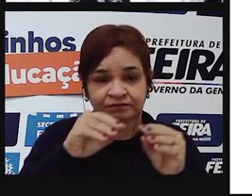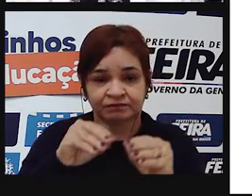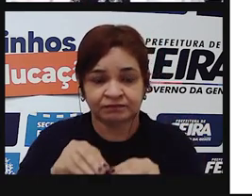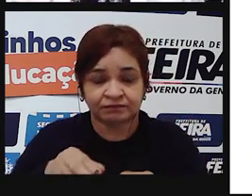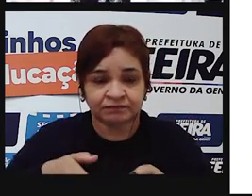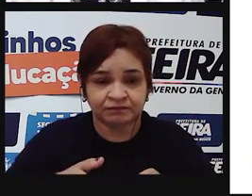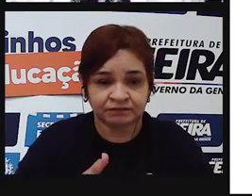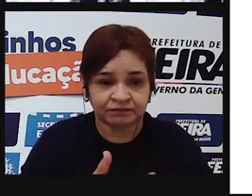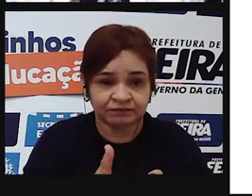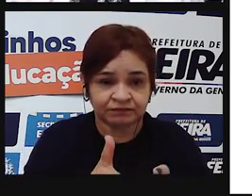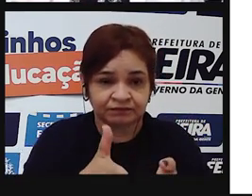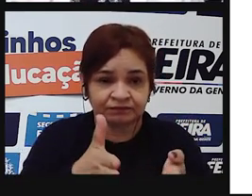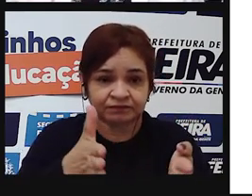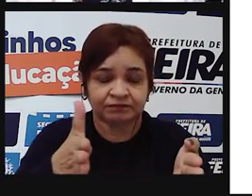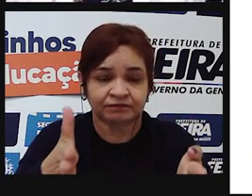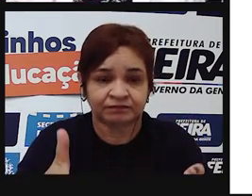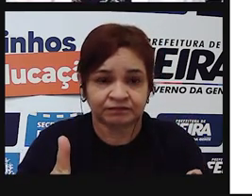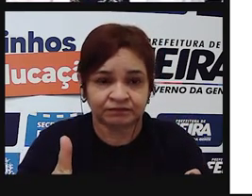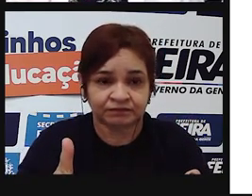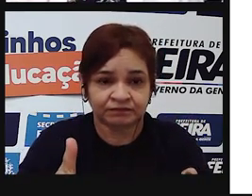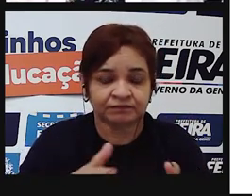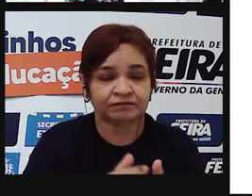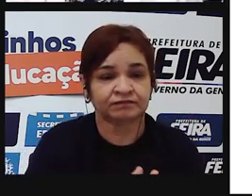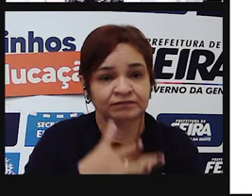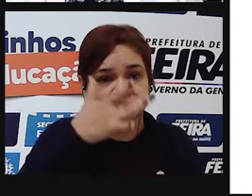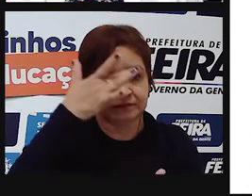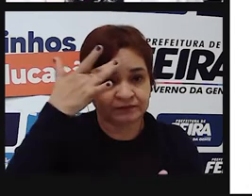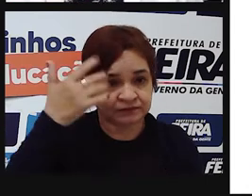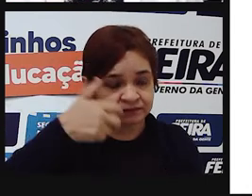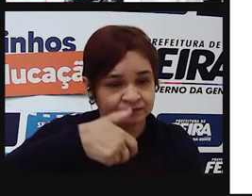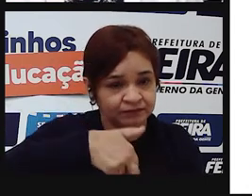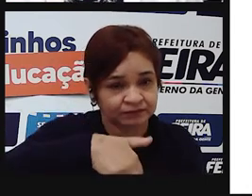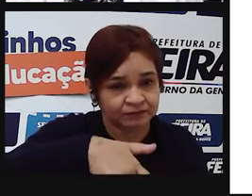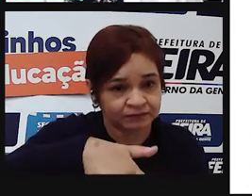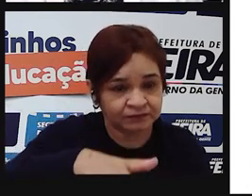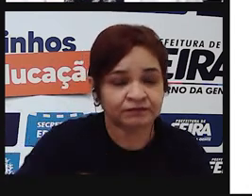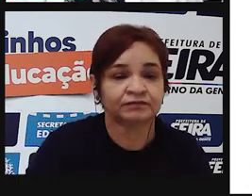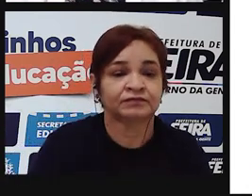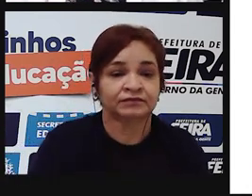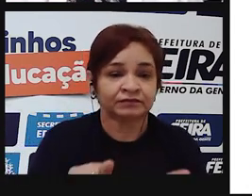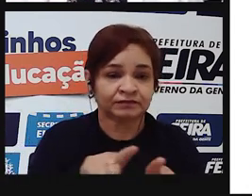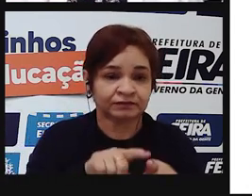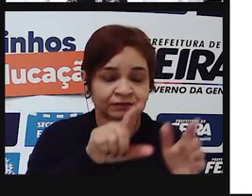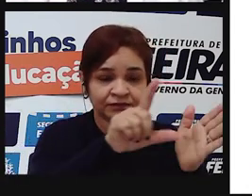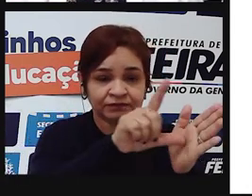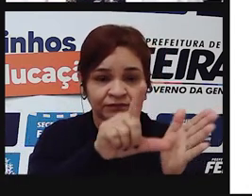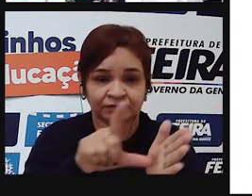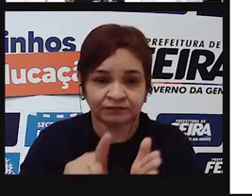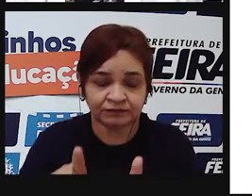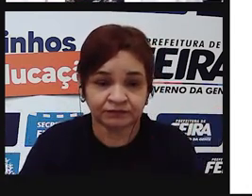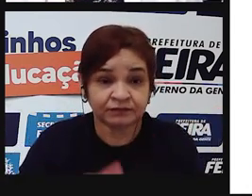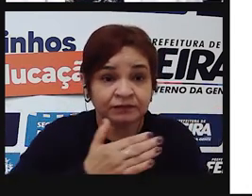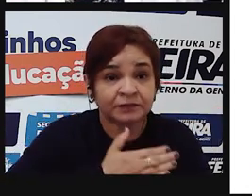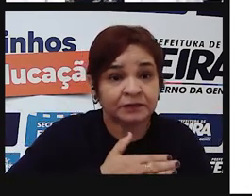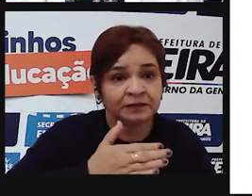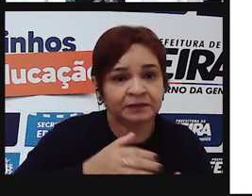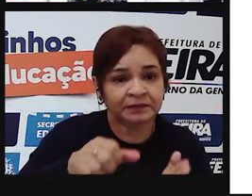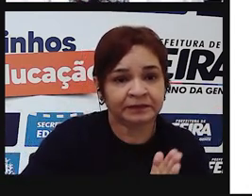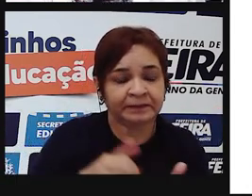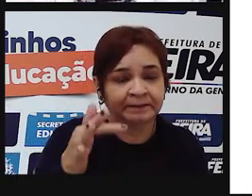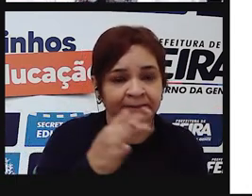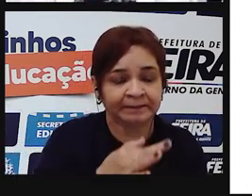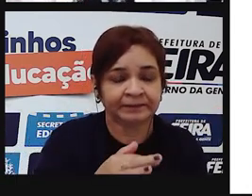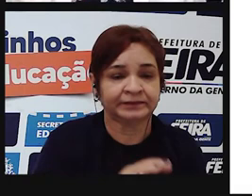sendo abertas para passar os vaqueiros e comerciantes, dando origem a pequenas feiras comerciais e